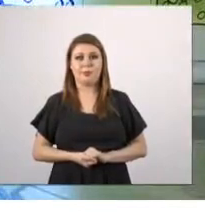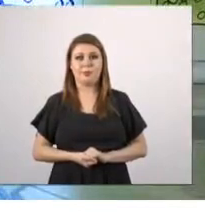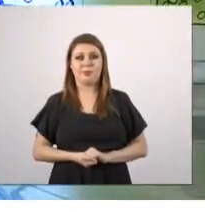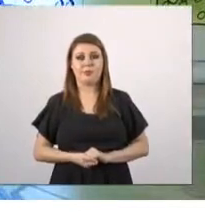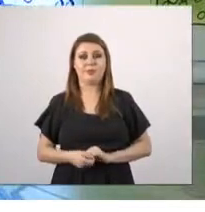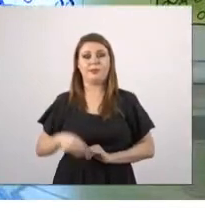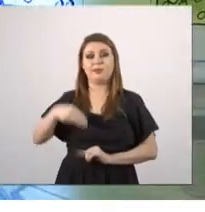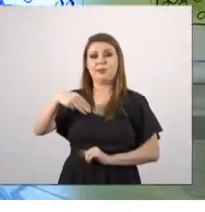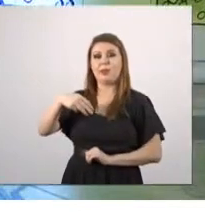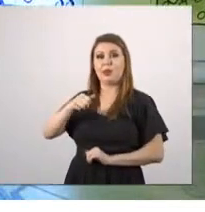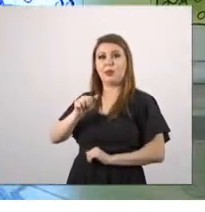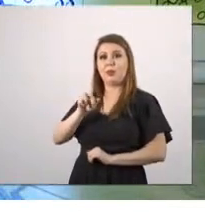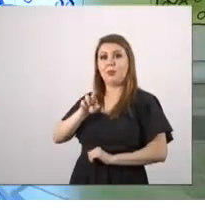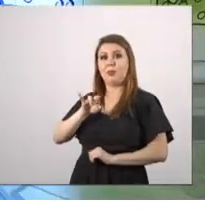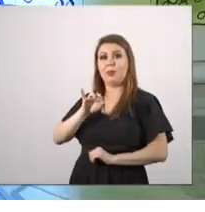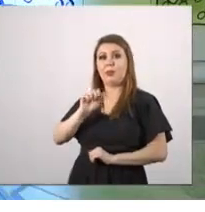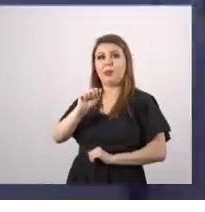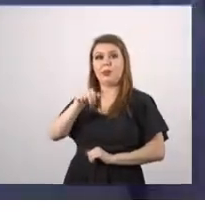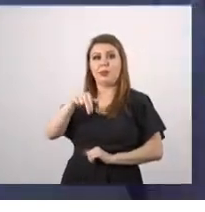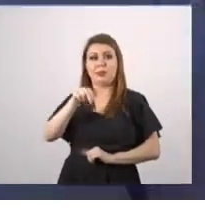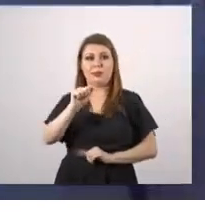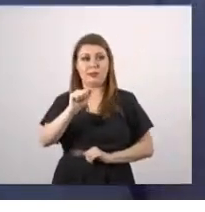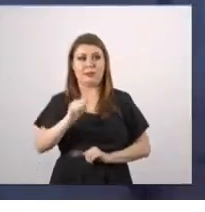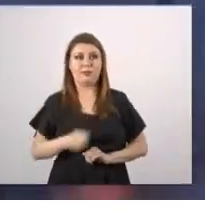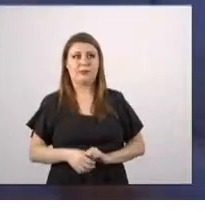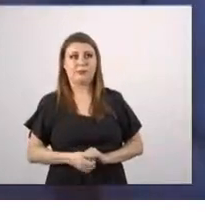Mariana Freitas de Macedo.